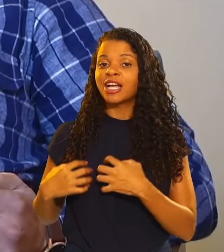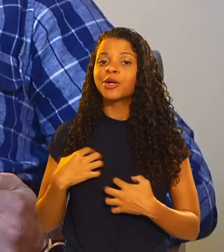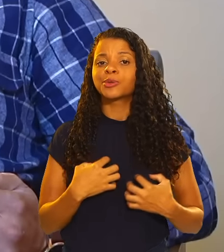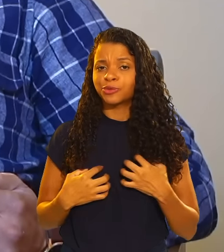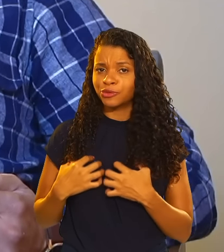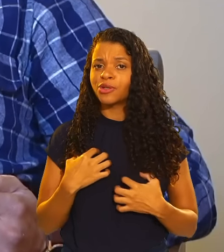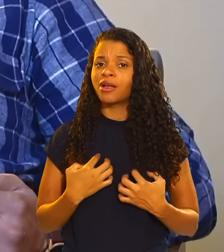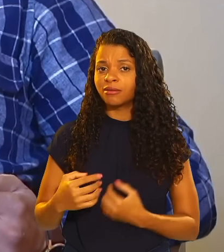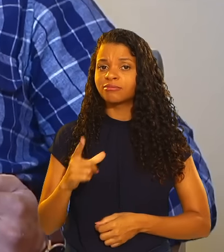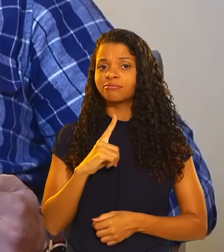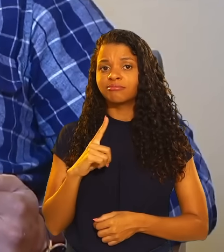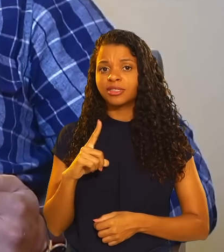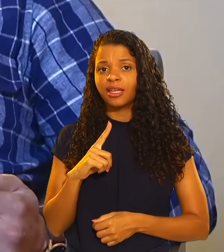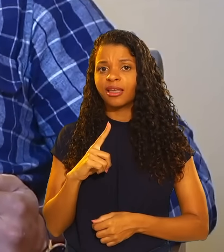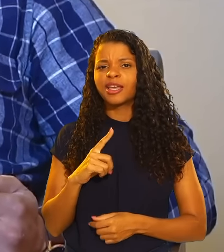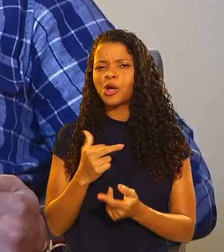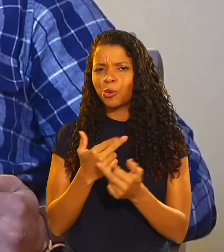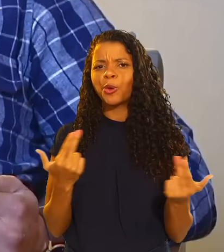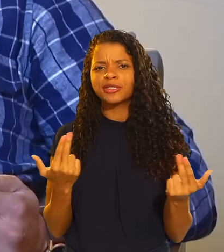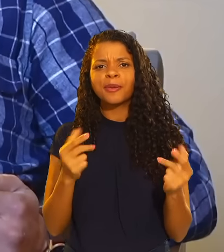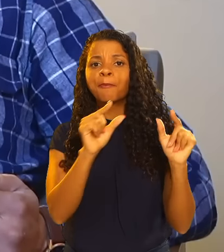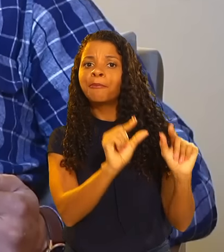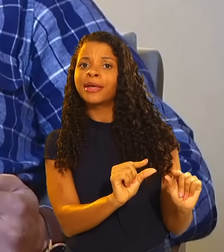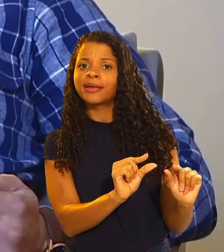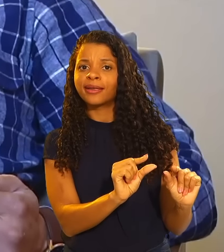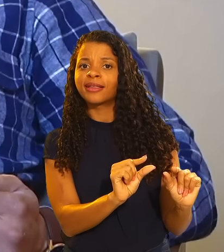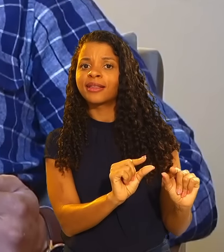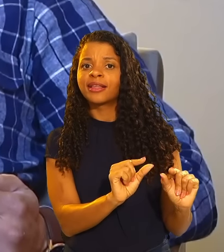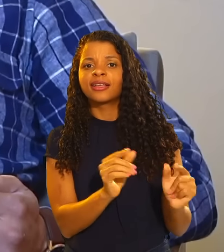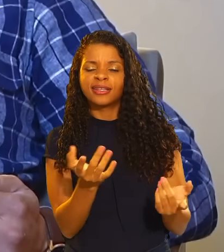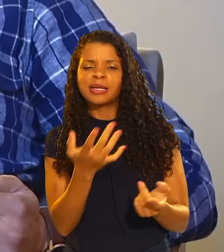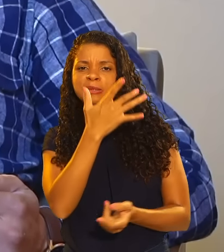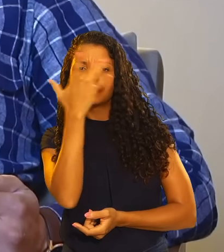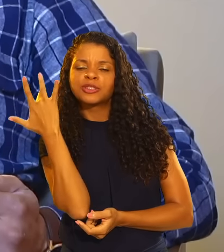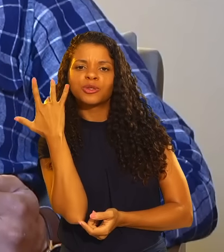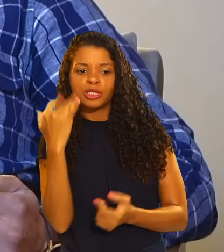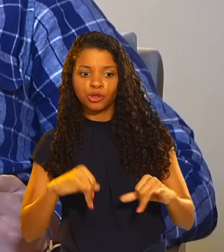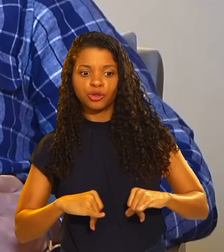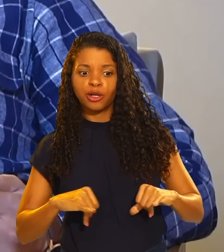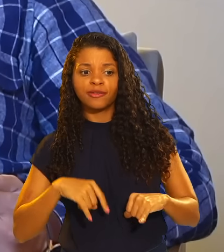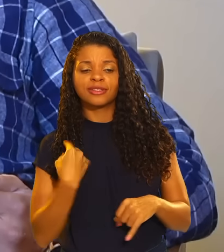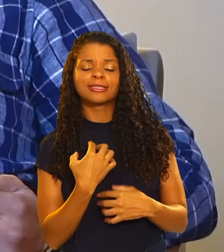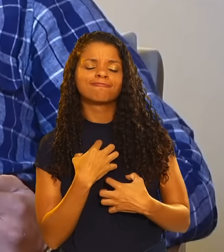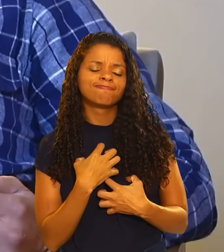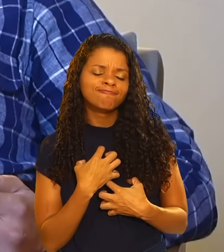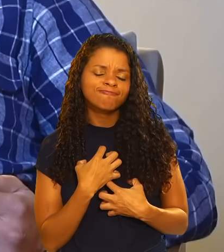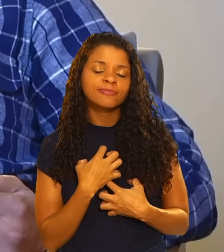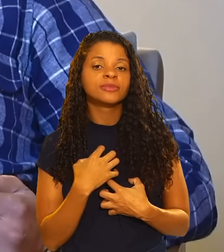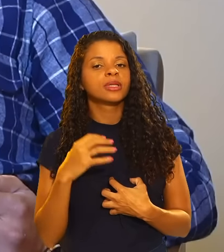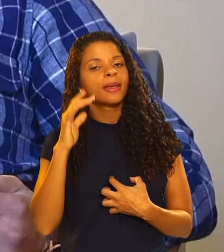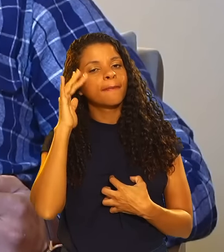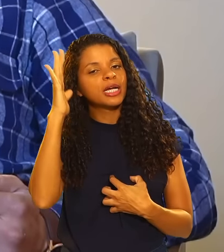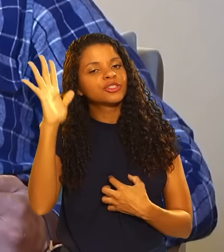com uma tristeza muito grande de ver o sofrimento das pessoas ao lado, muito próximo da gente. Agora imagine Cristo, vendo o sofrimento de